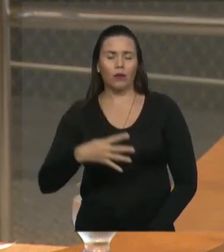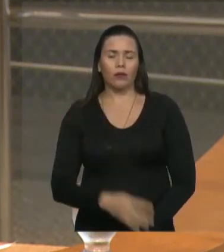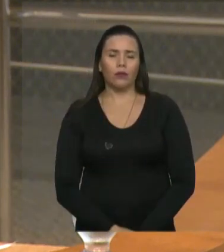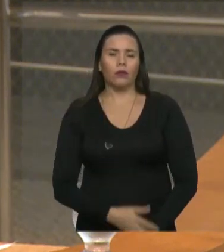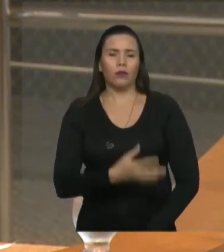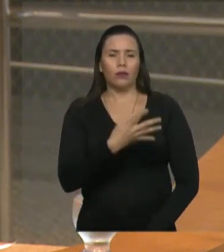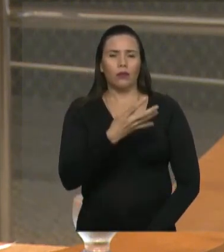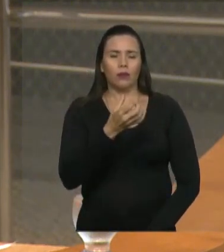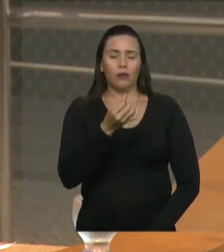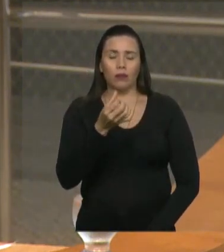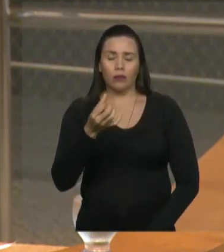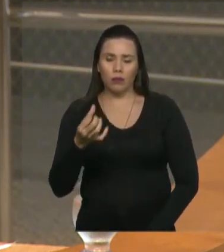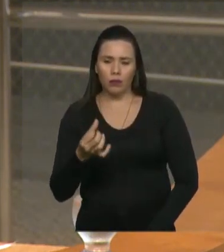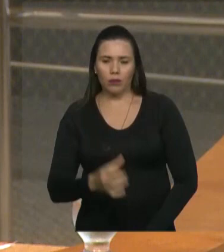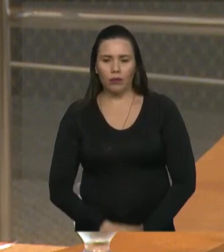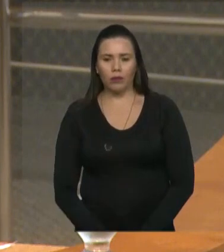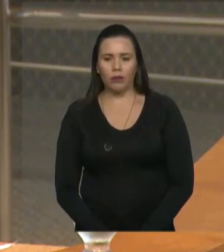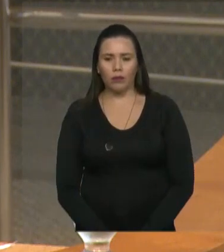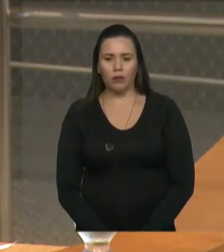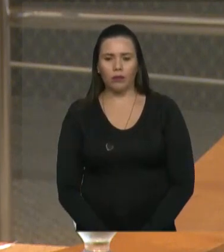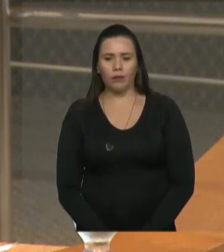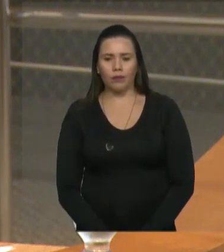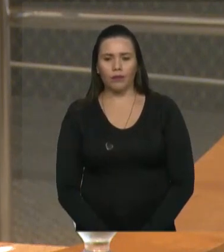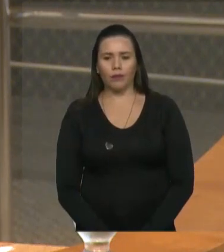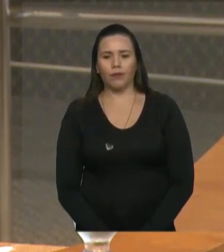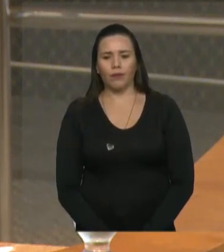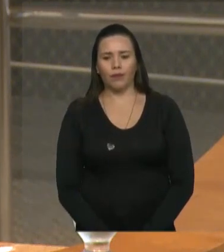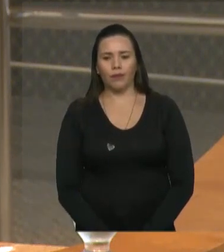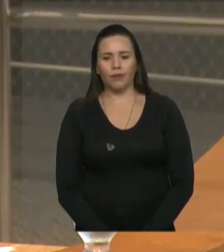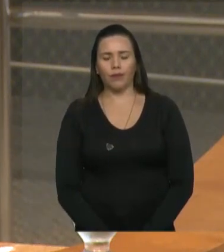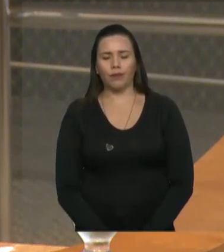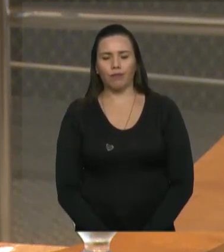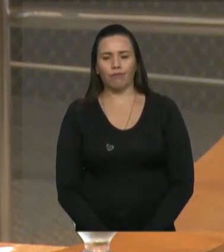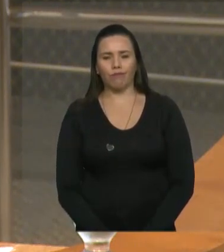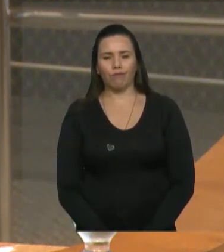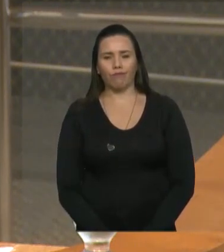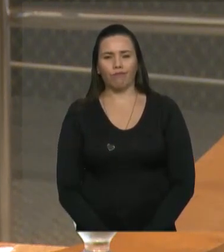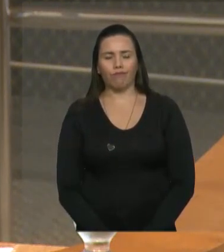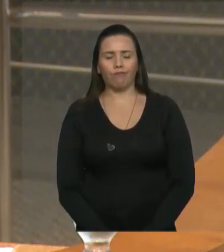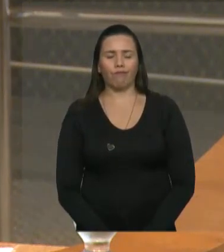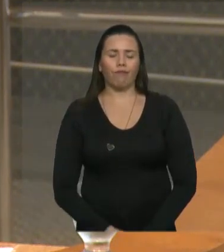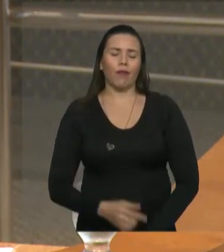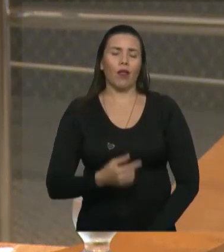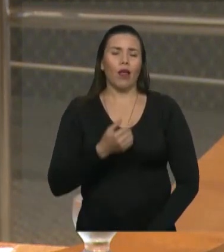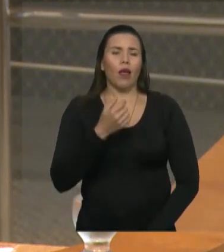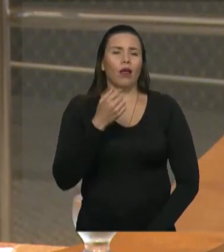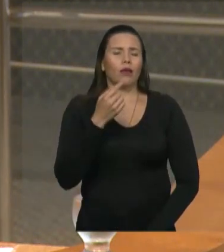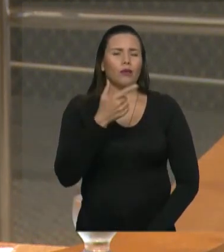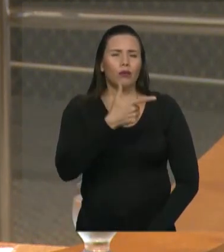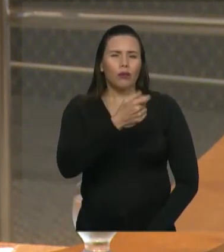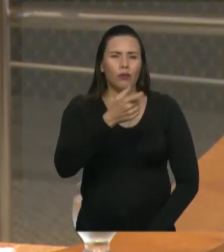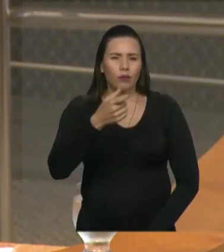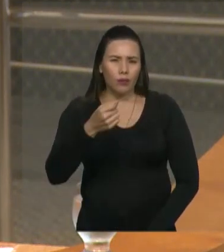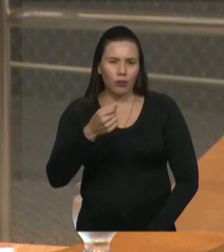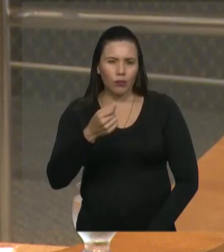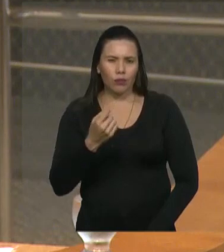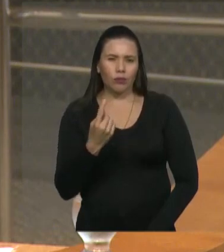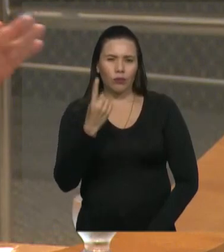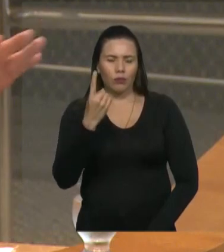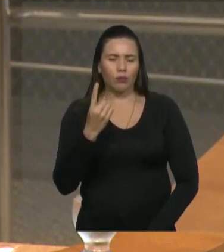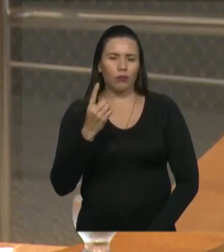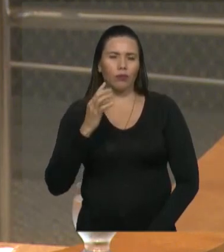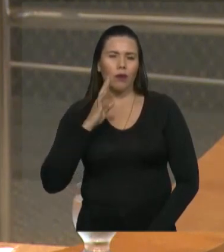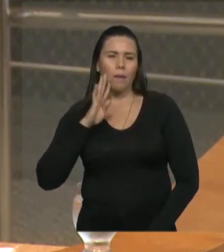Em 2020, 1 bilhão 335 milhões de reais, deputado Hélio Soares. Portanto, não